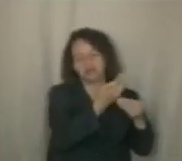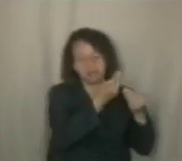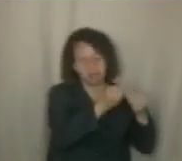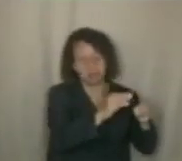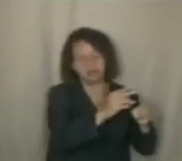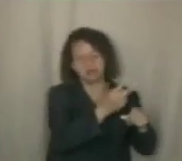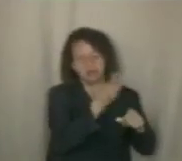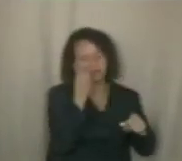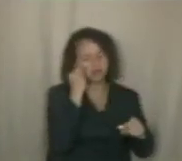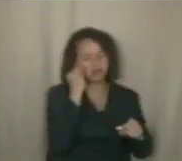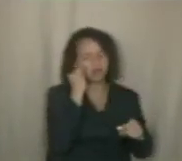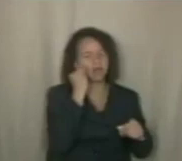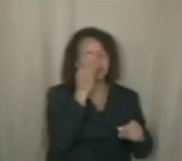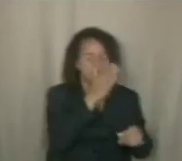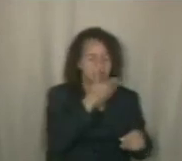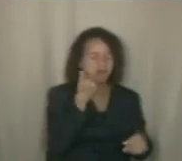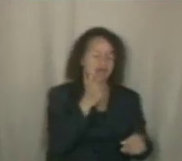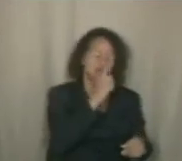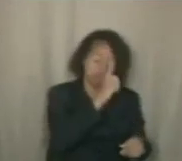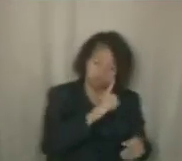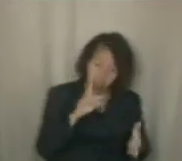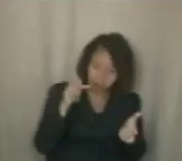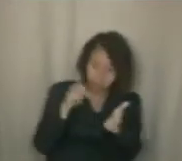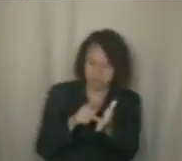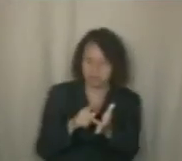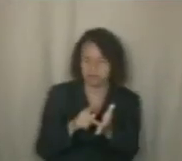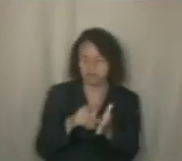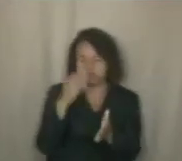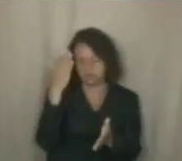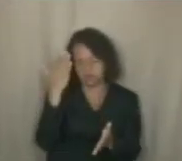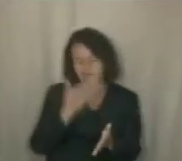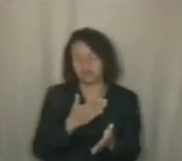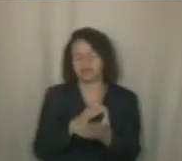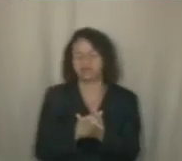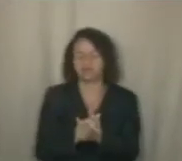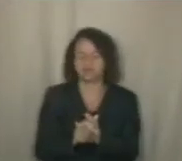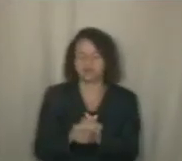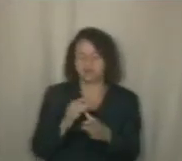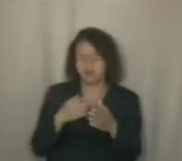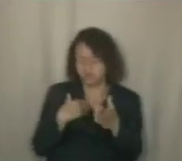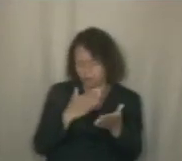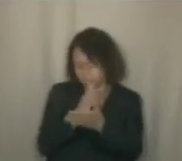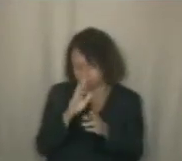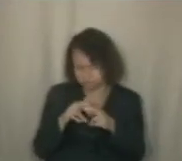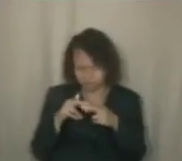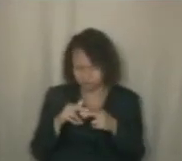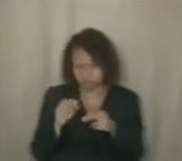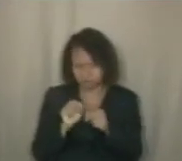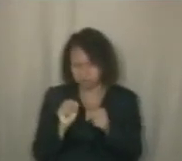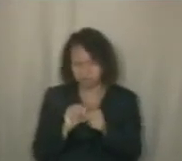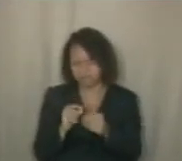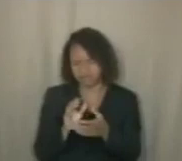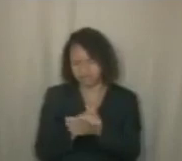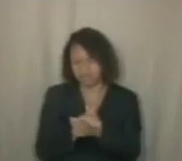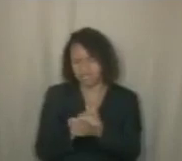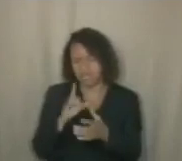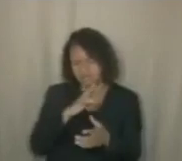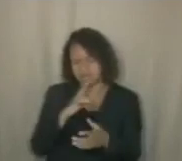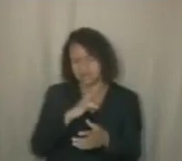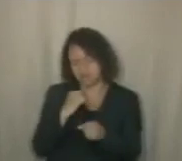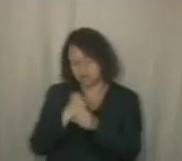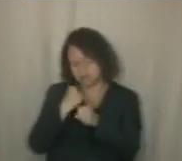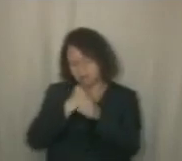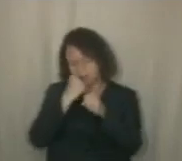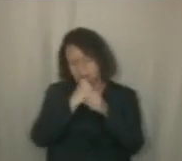despachar para que aquela melhoria realmente chegue na ponta porque só a aprovação do requerimento não faz com que se tenha